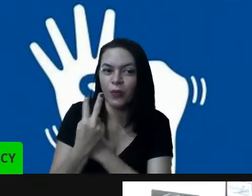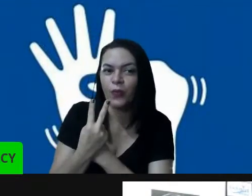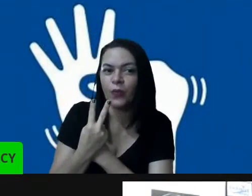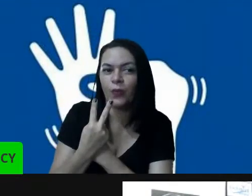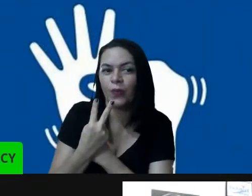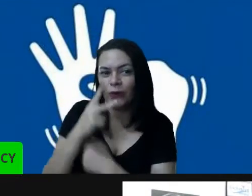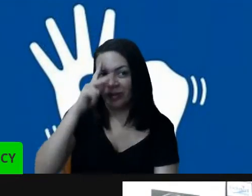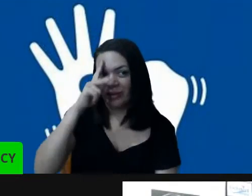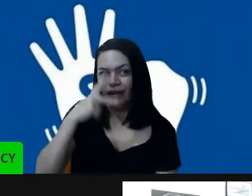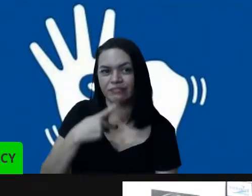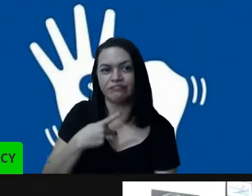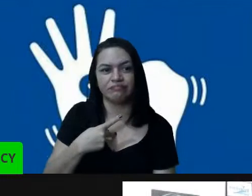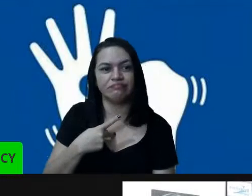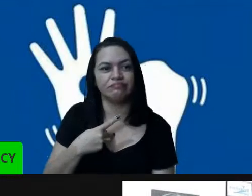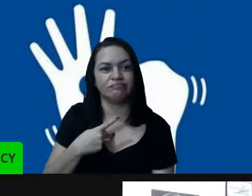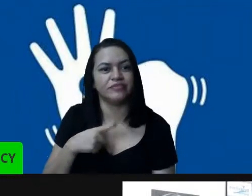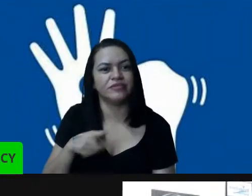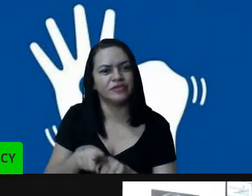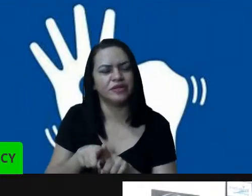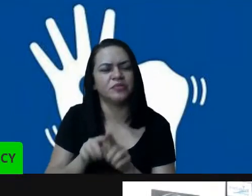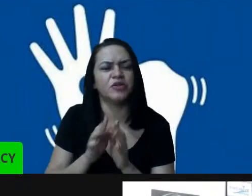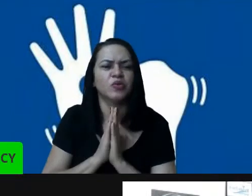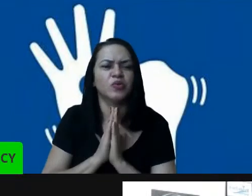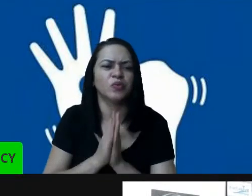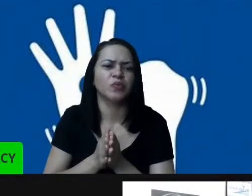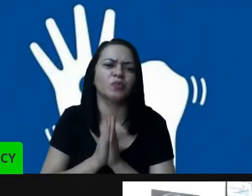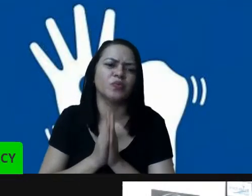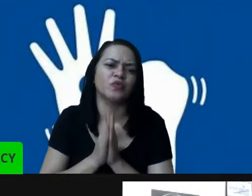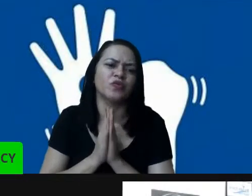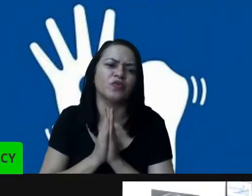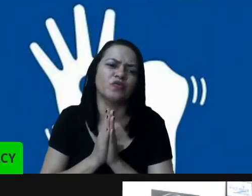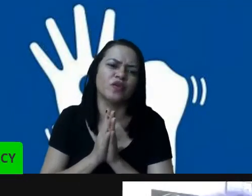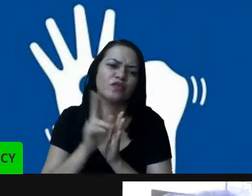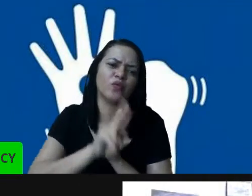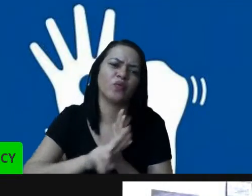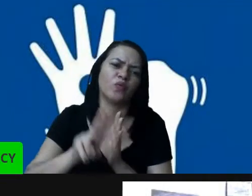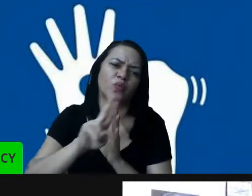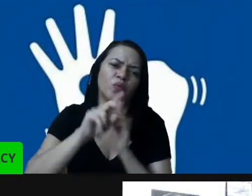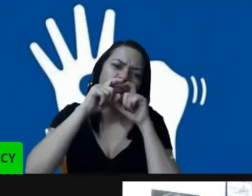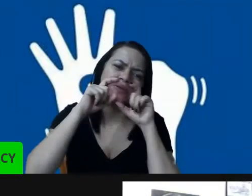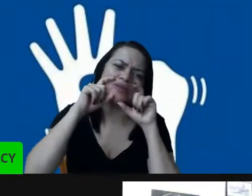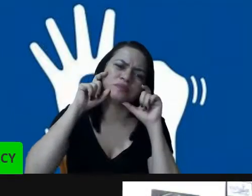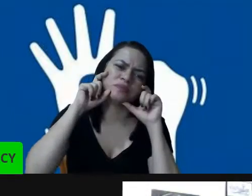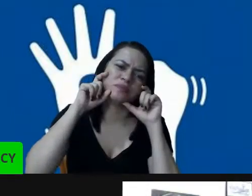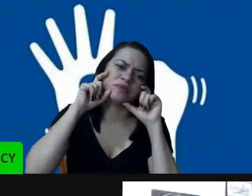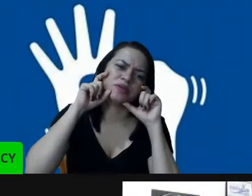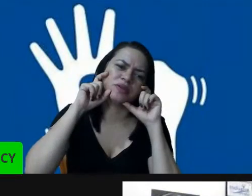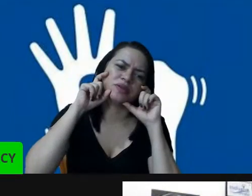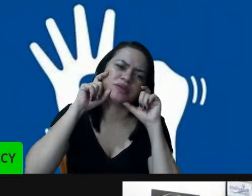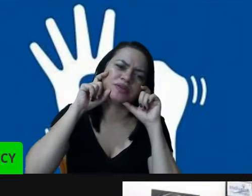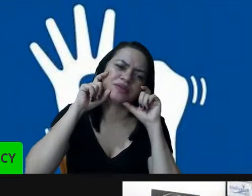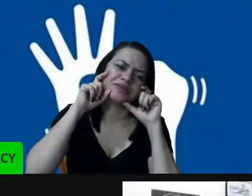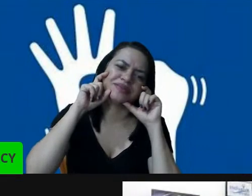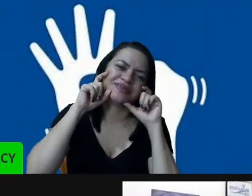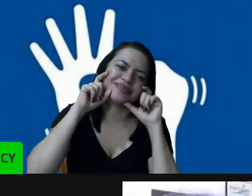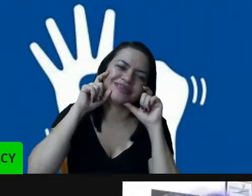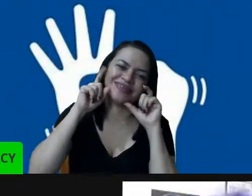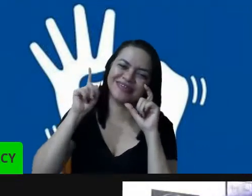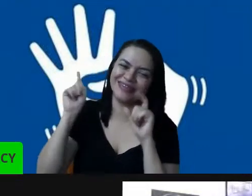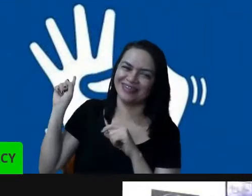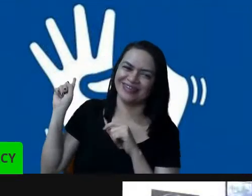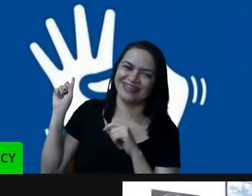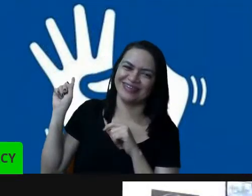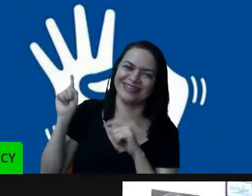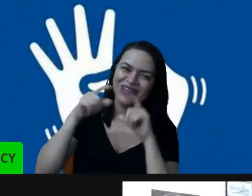também. Então, assim, por favor, usem máscara. Usem máscara. É